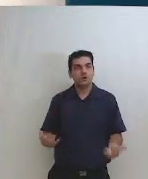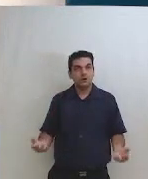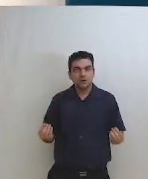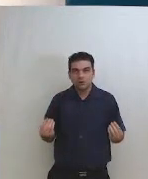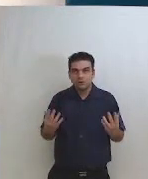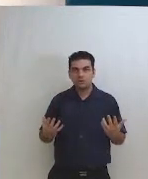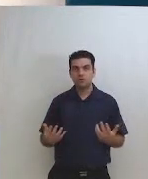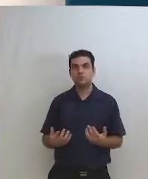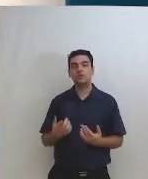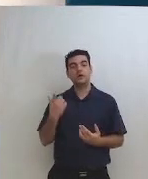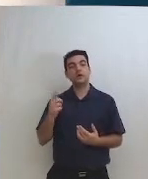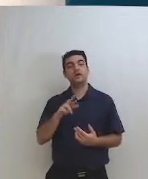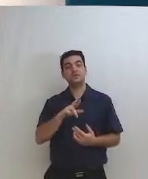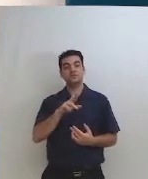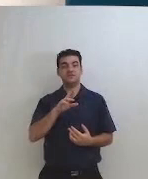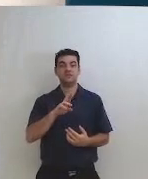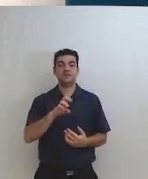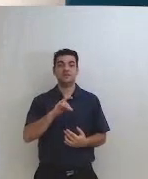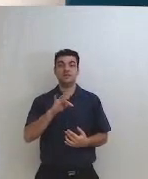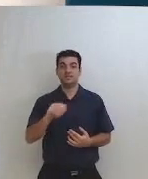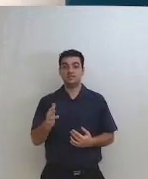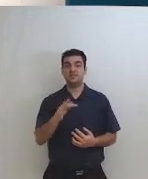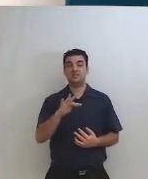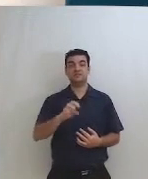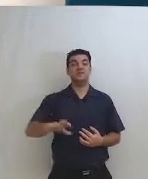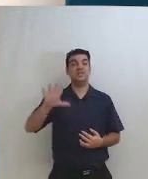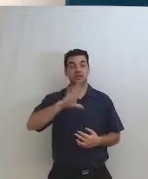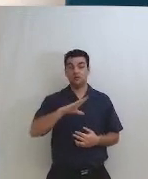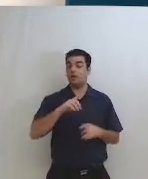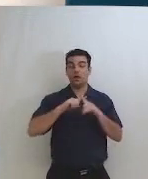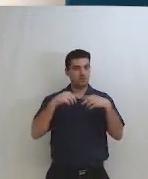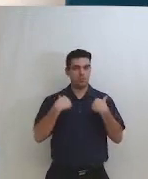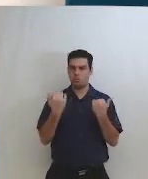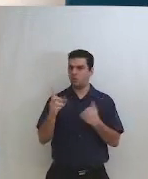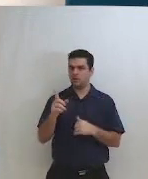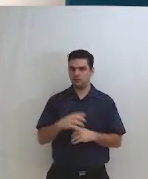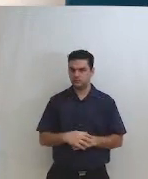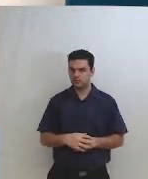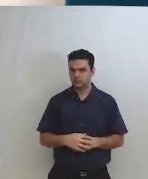é o recurso que está posto ao julgamento. Excelências, a defesa, desde o